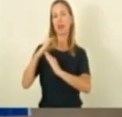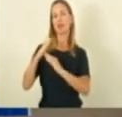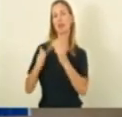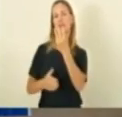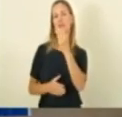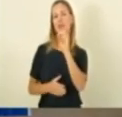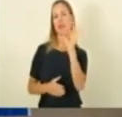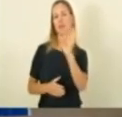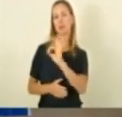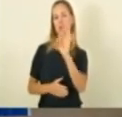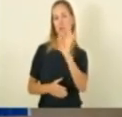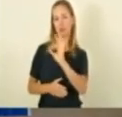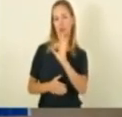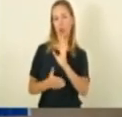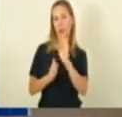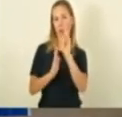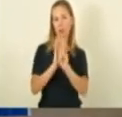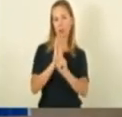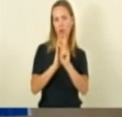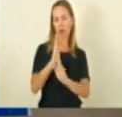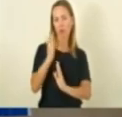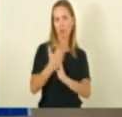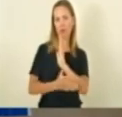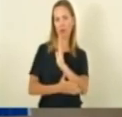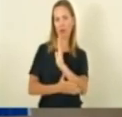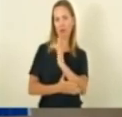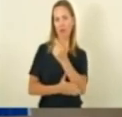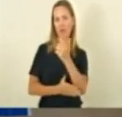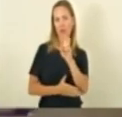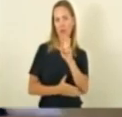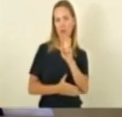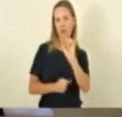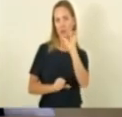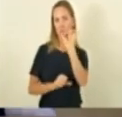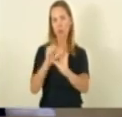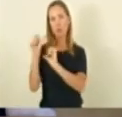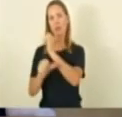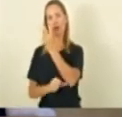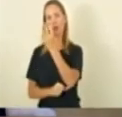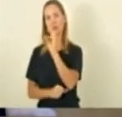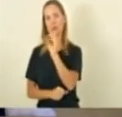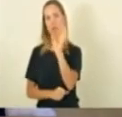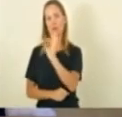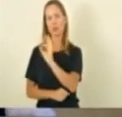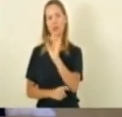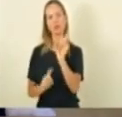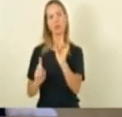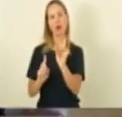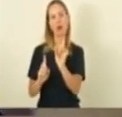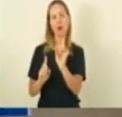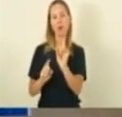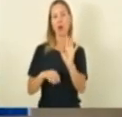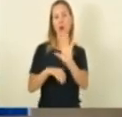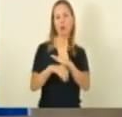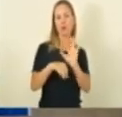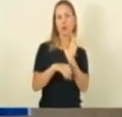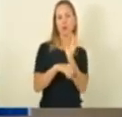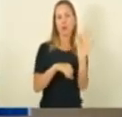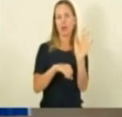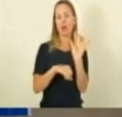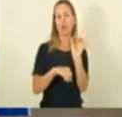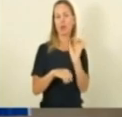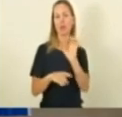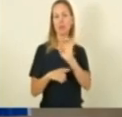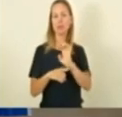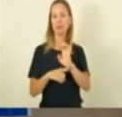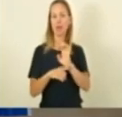esse projeto, assim que aprovado, passaria de 25% para 30%, porque a Constituição Federal, ela diz que estados